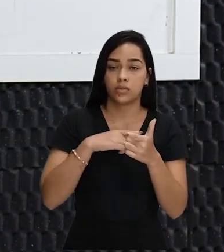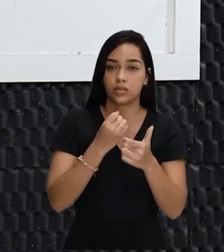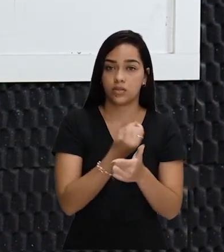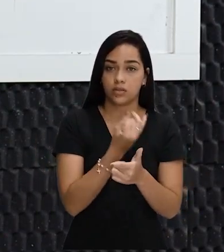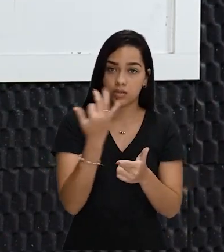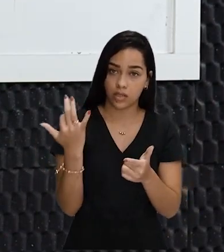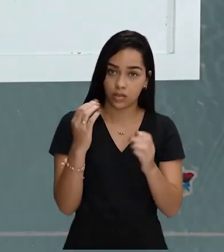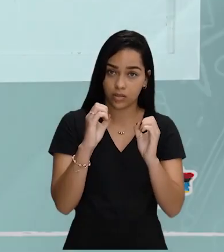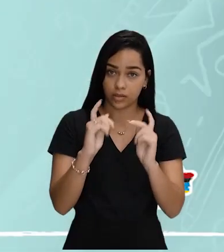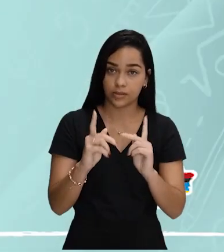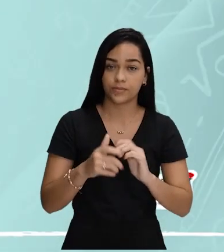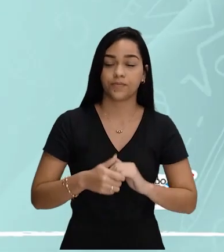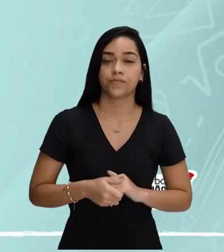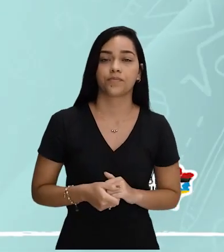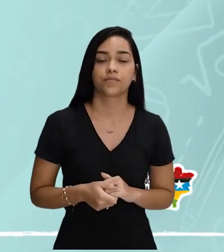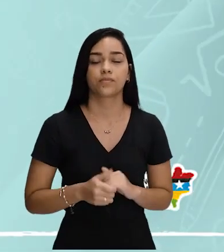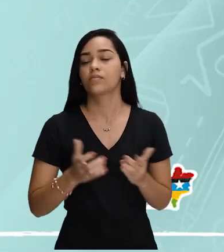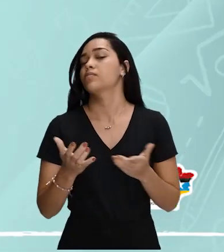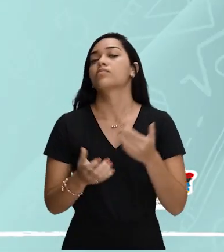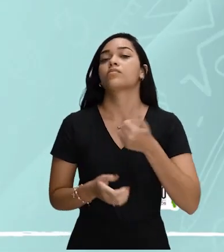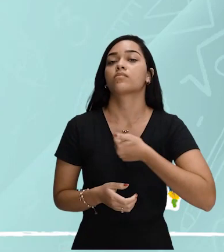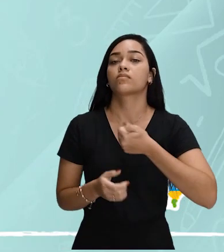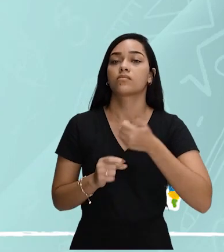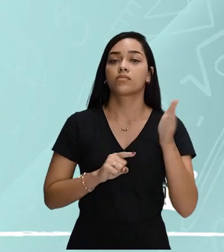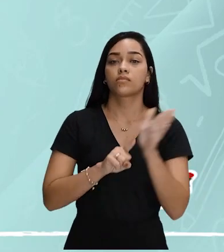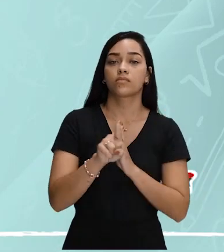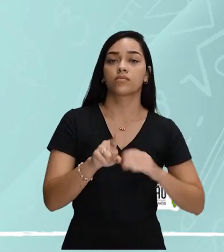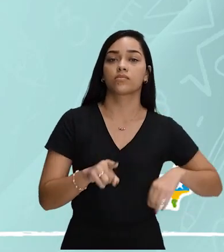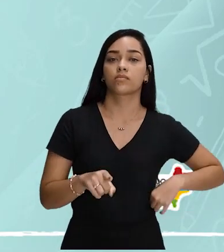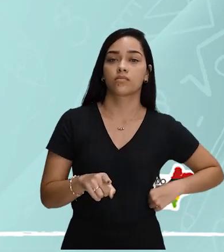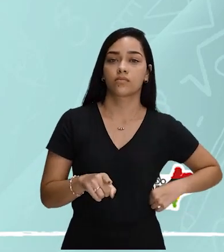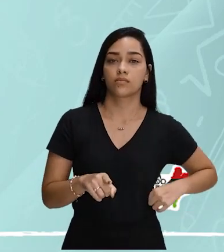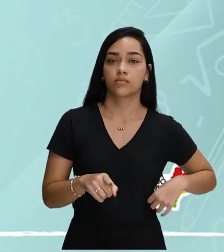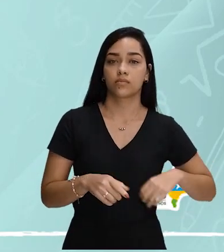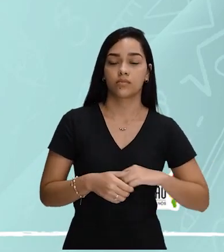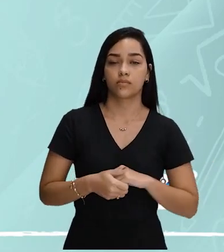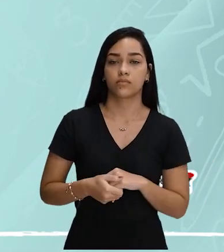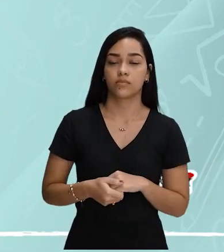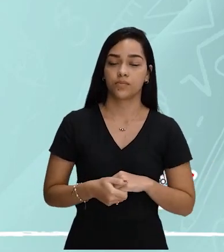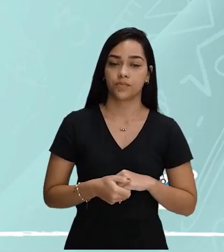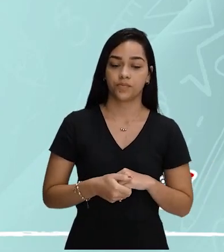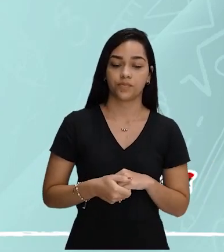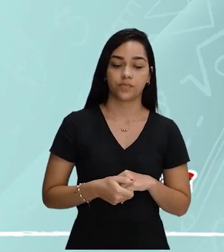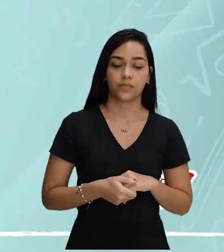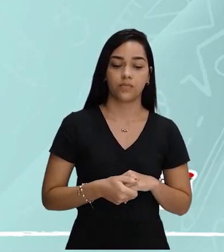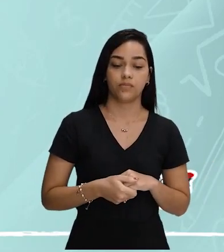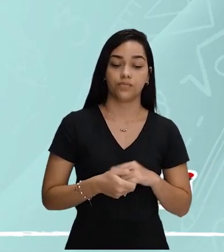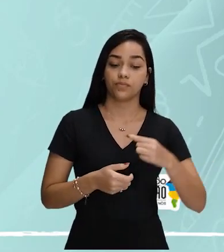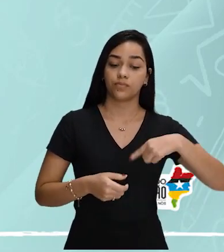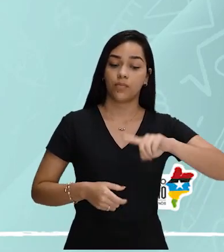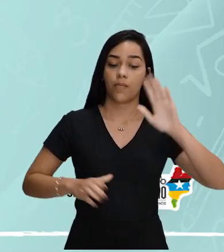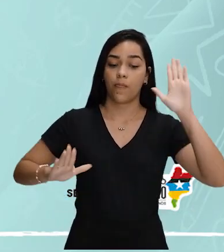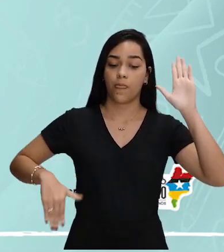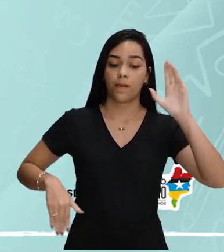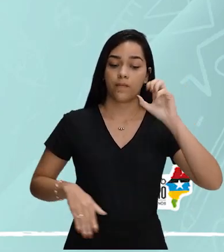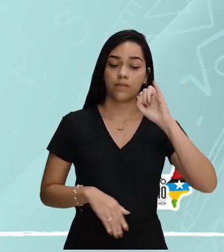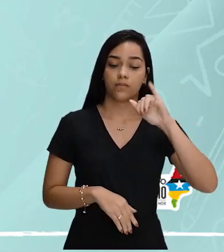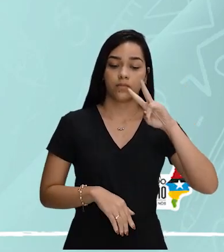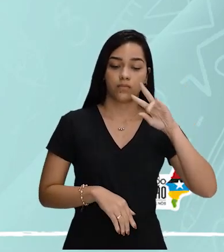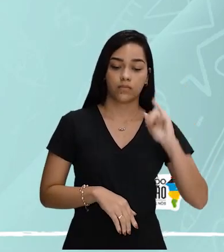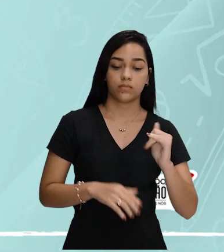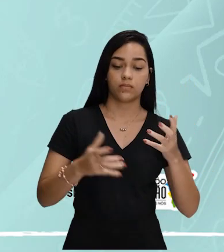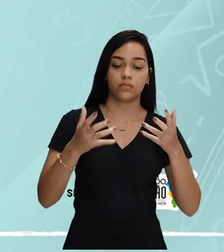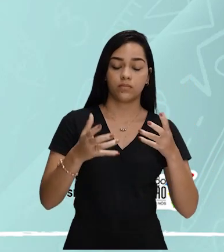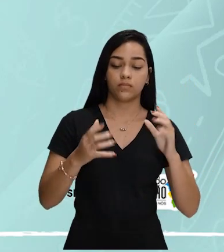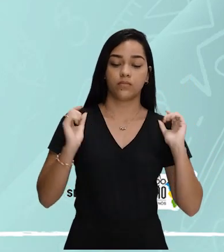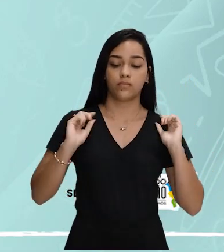princípio Ok então vamos lá para a primeira questão Olha só para ir à praia Silvia pretende